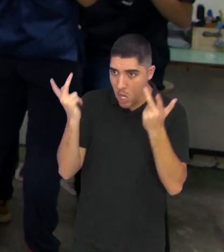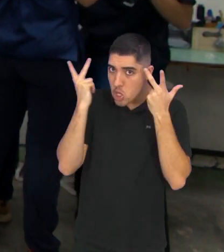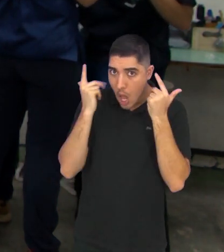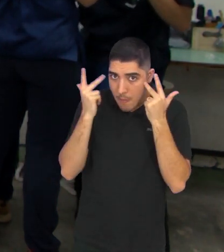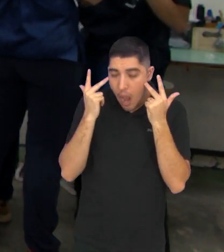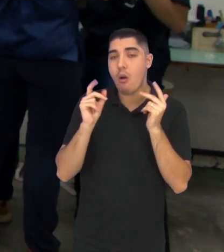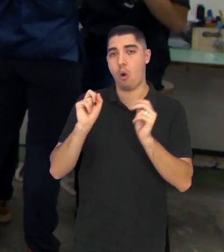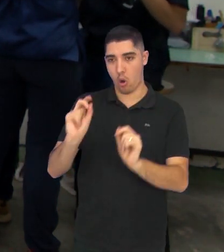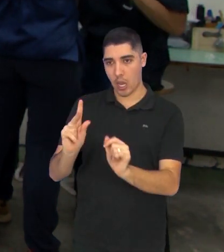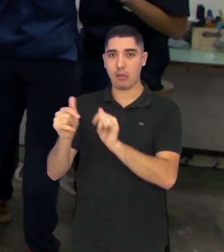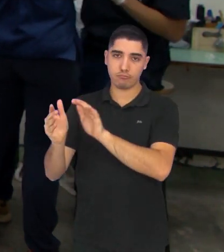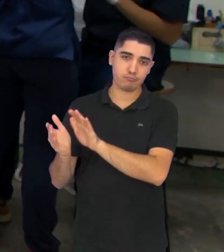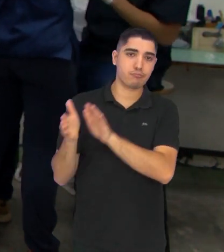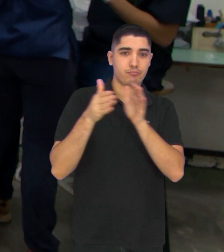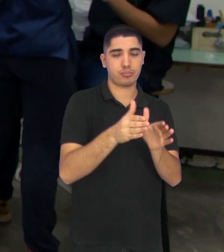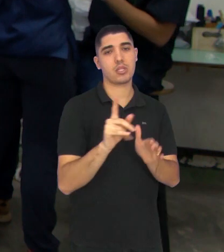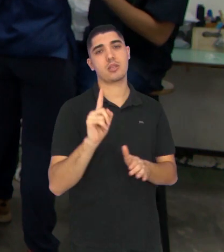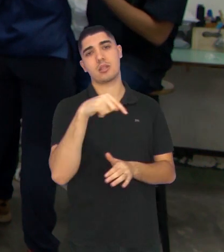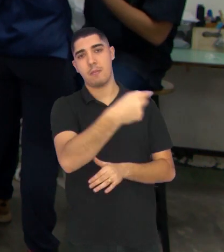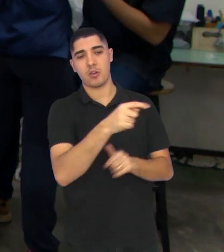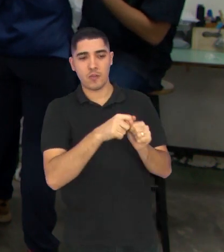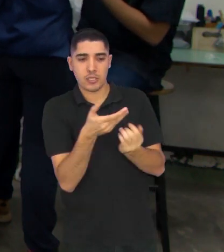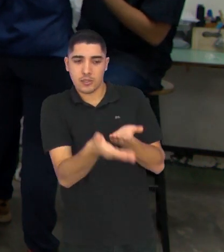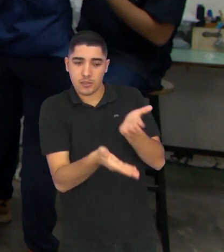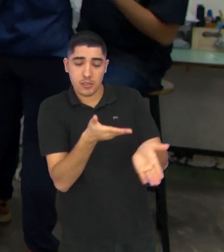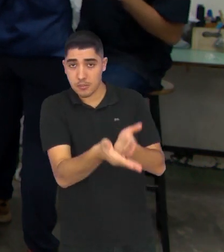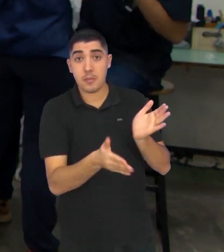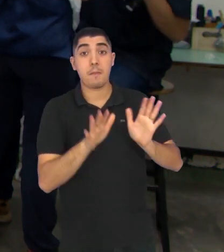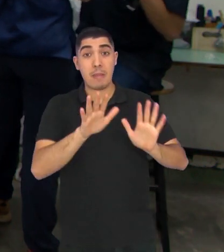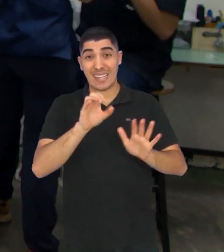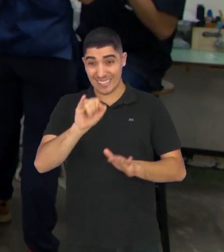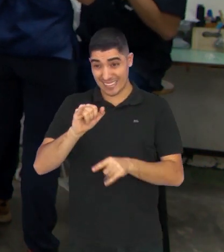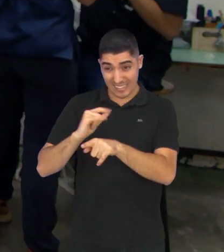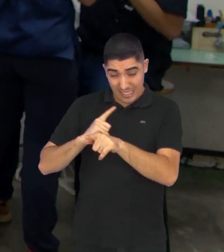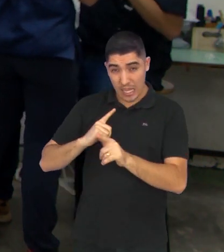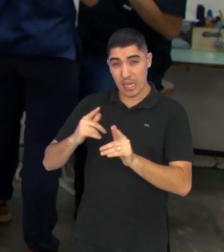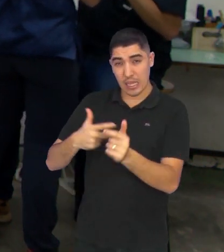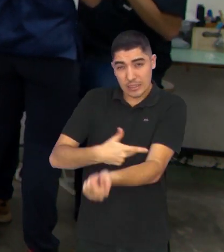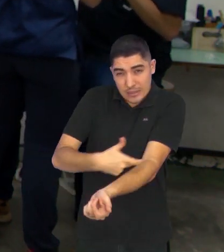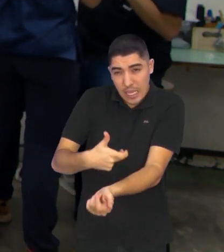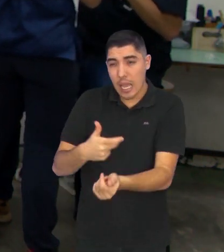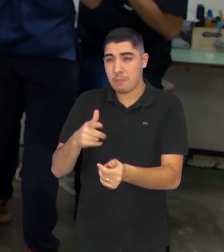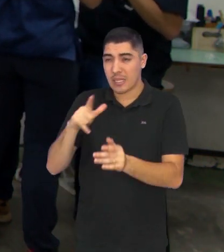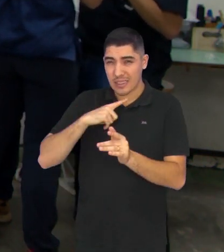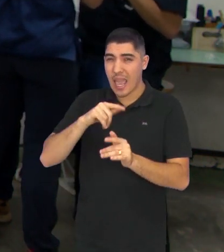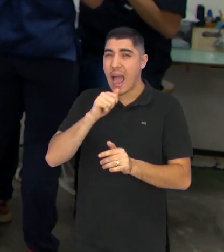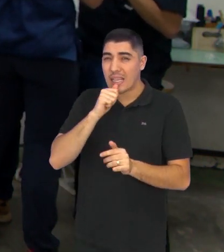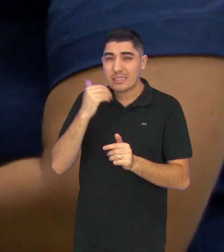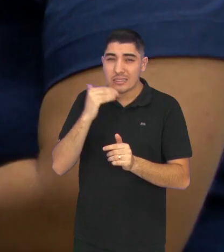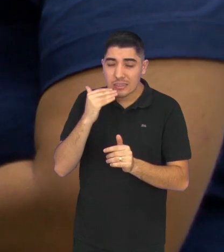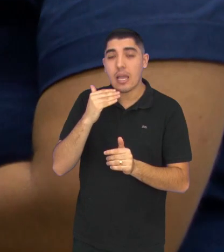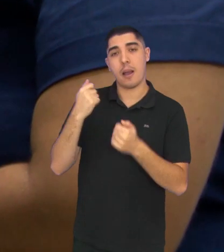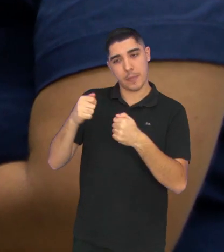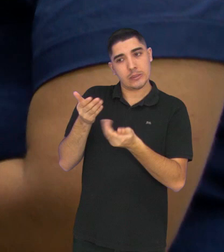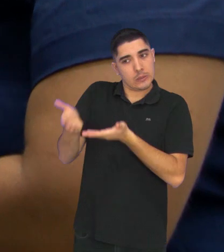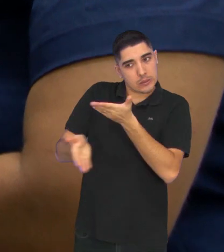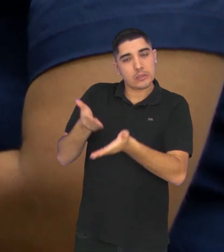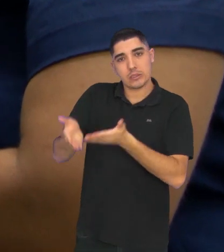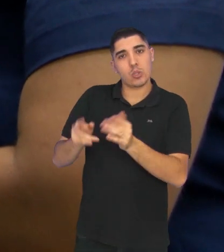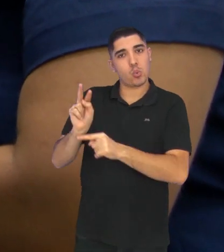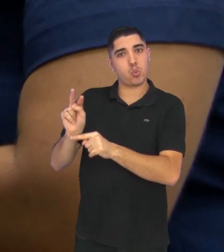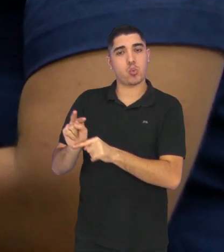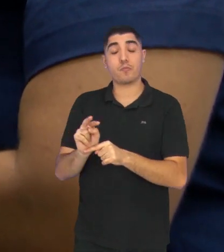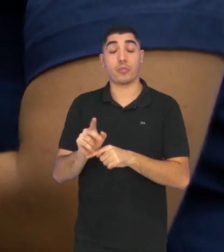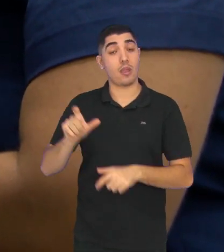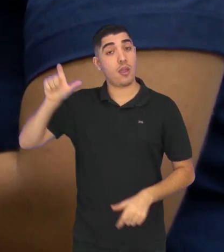de reabilitação. Se tiver alguma alteração, a gente desenvolve todo o tratamento e acompanhamento aqui. A veterinária